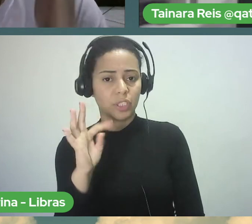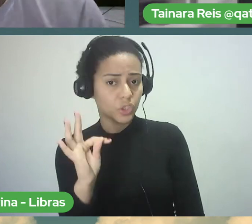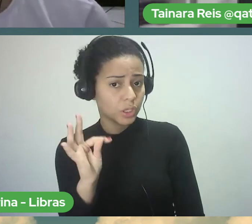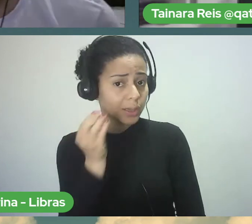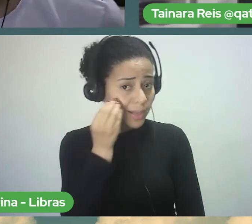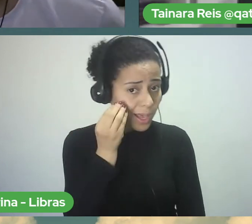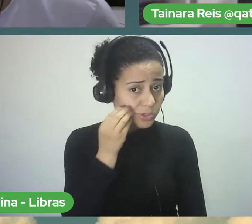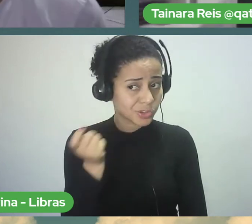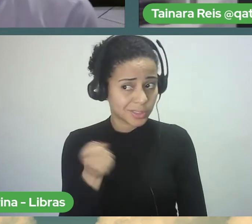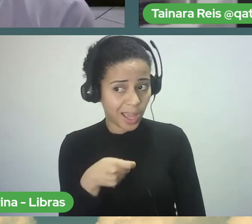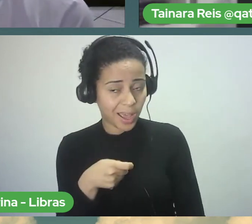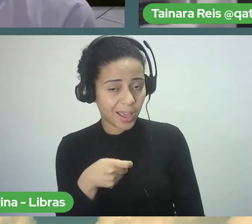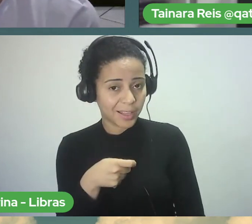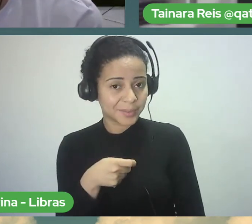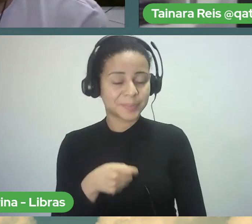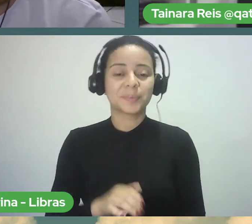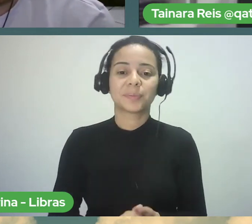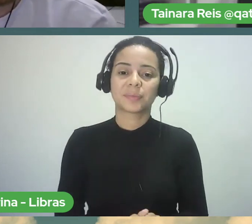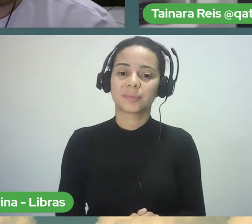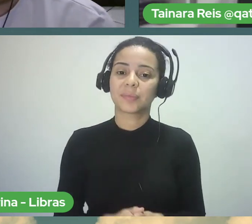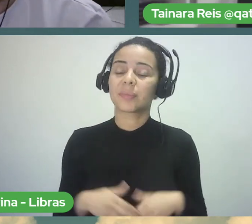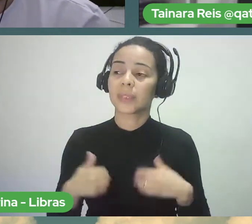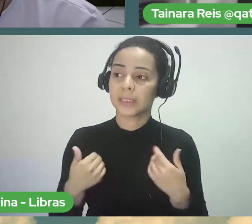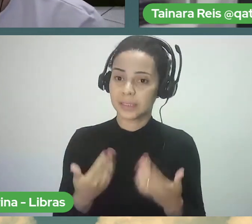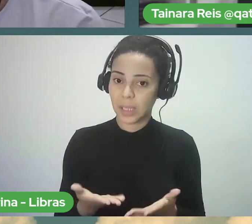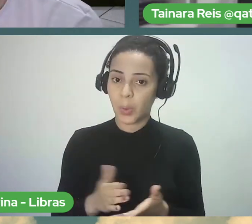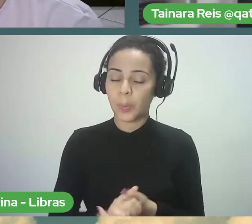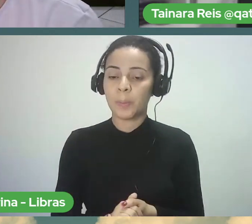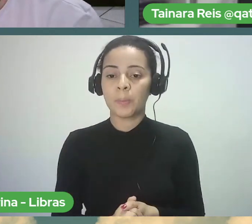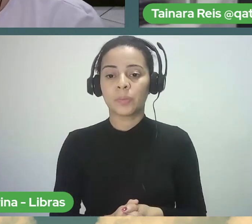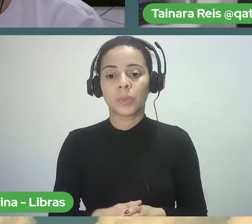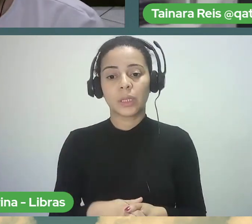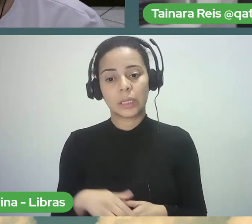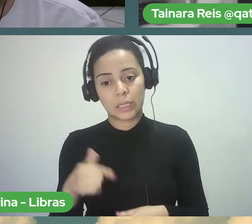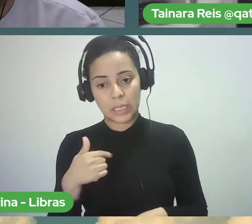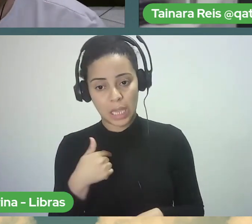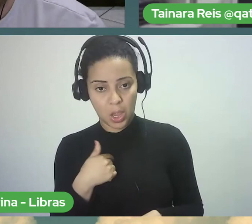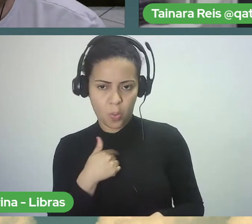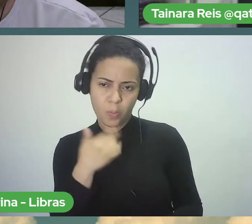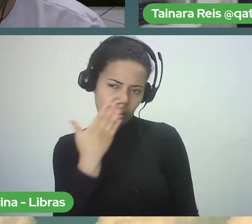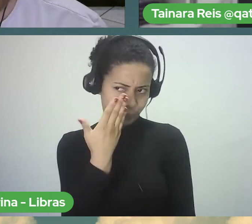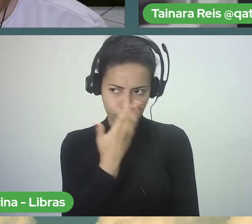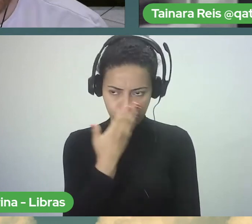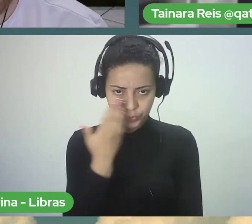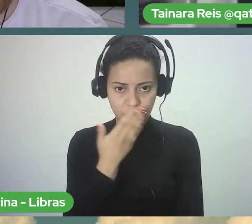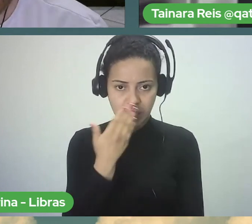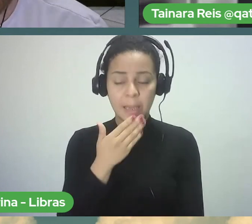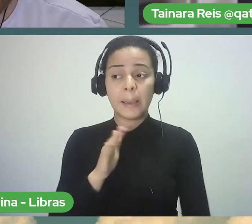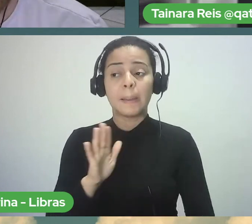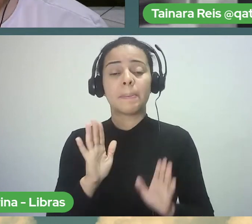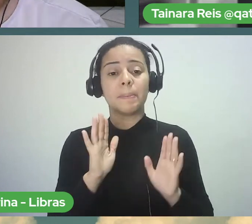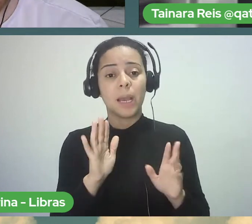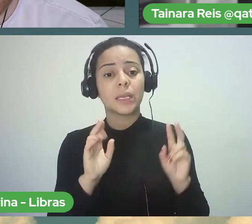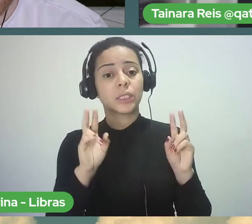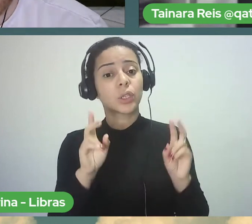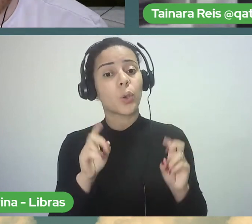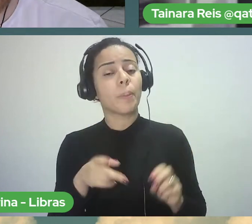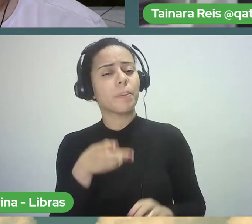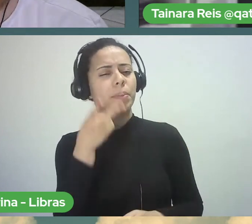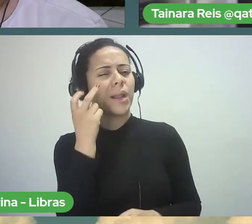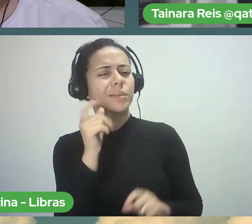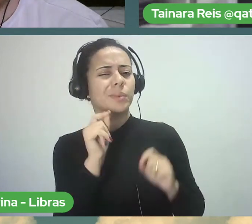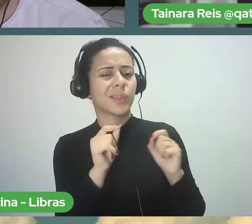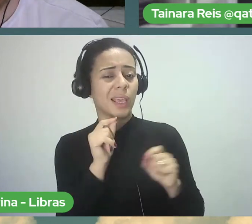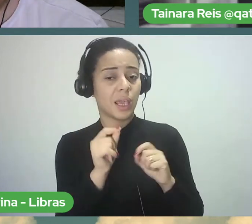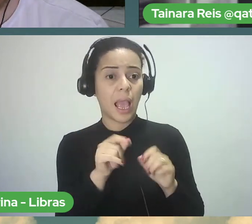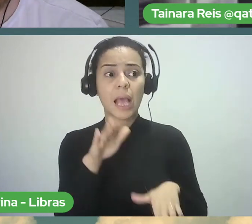Ainda não tinha visto uma situação como essa. O que eu mais vi foi times que estão, na verdade, vivendo o cascágio, né? Acha que está